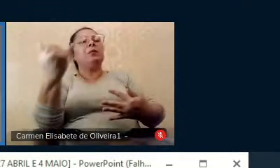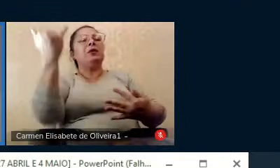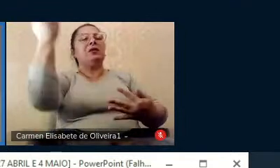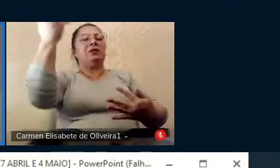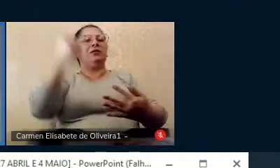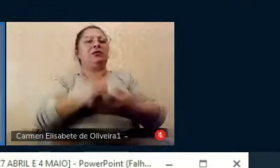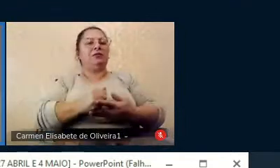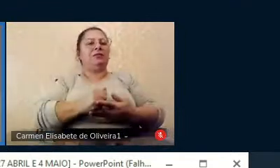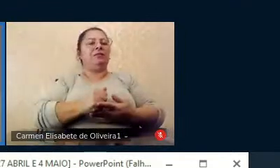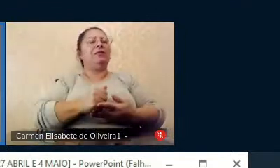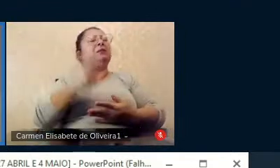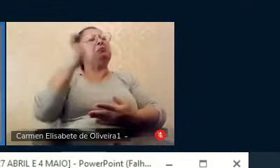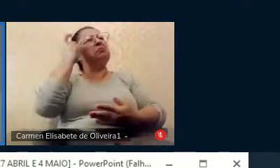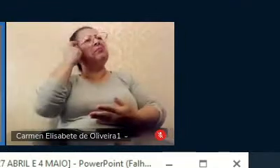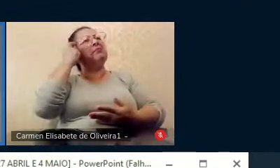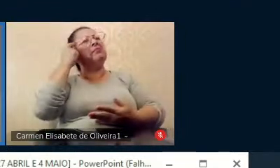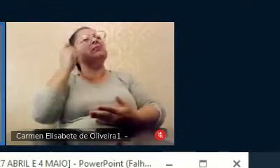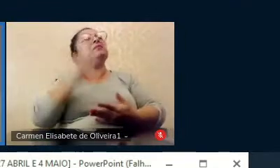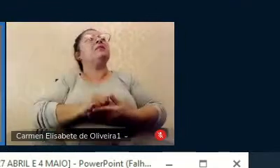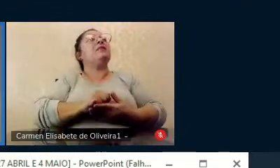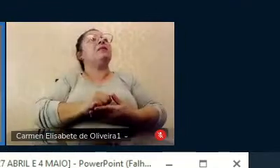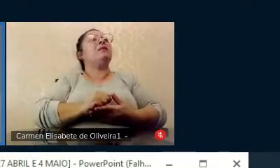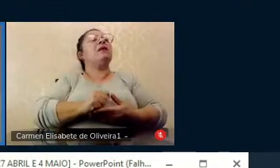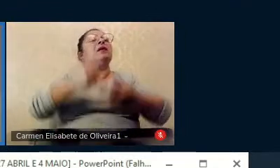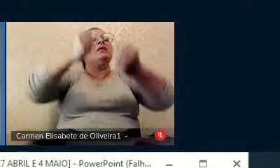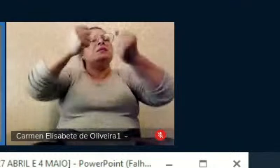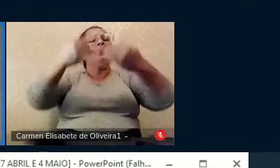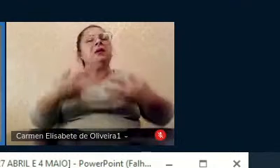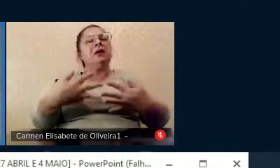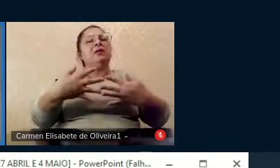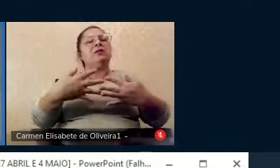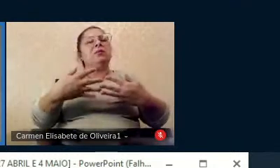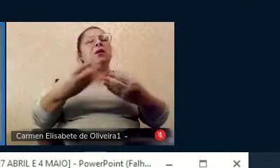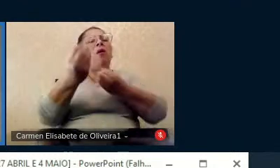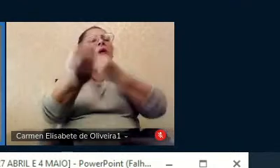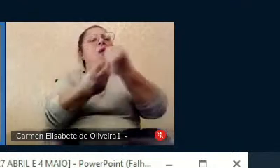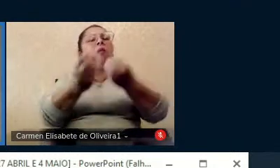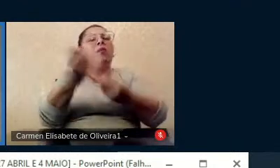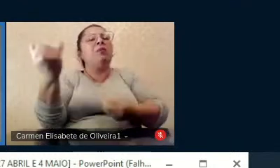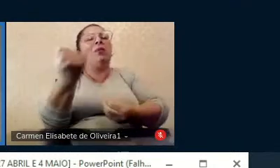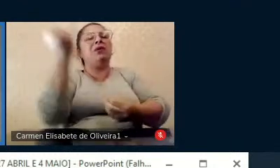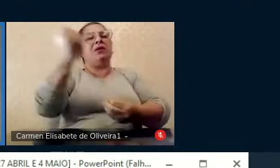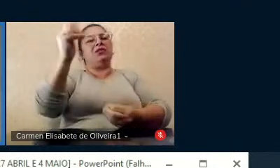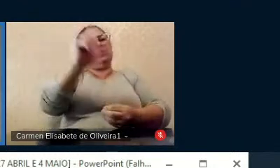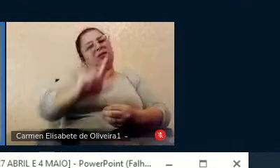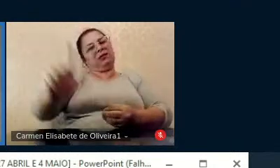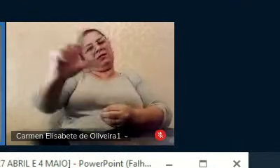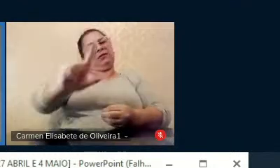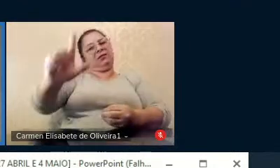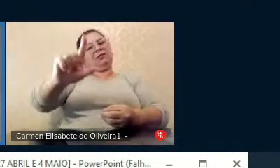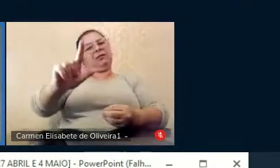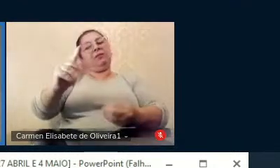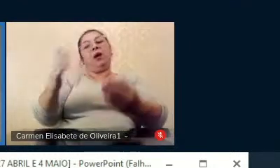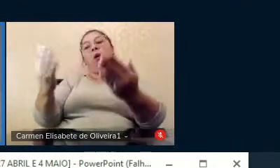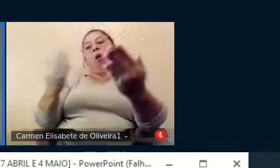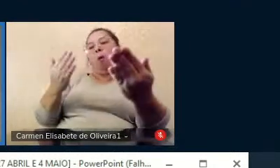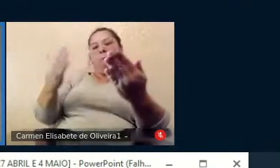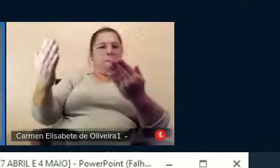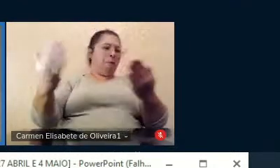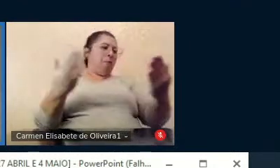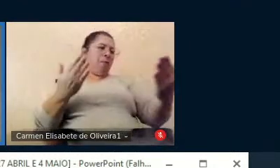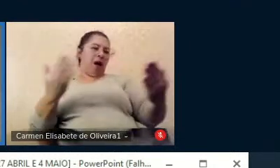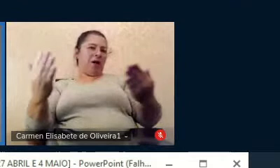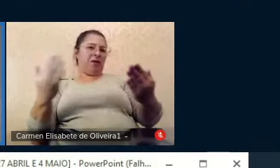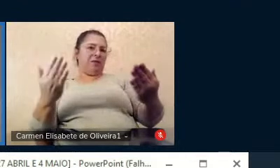é muito reflexiva. Ele fala sobre a relevância social da literatura. E ele compara essa